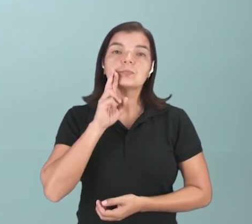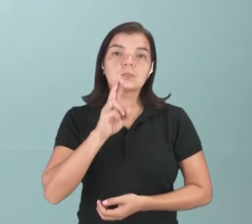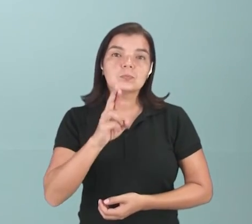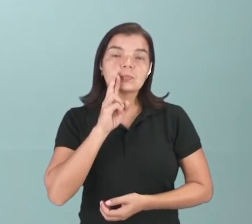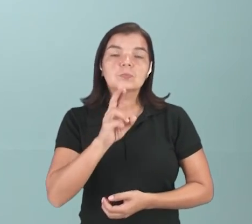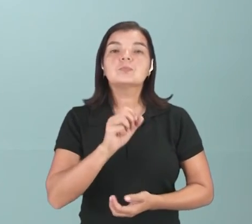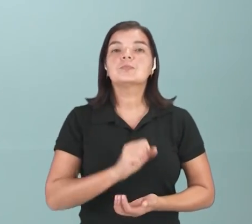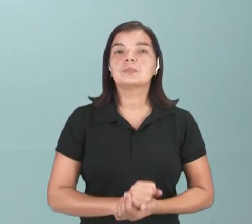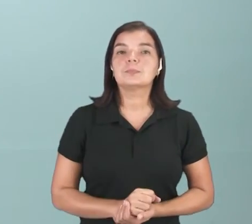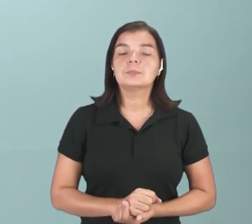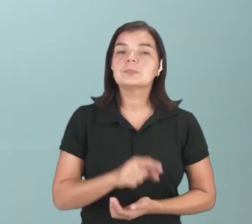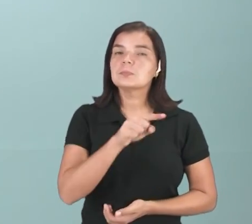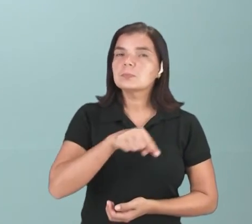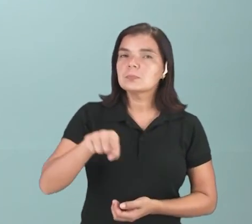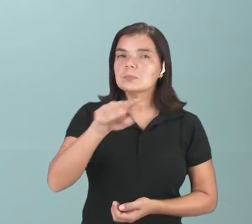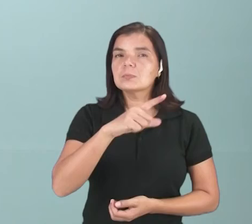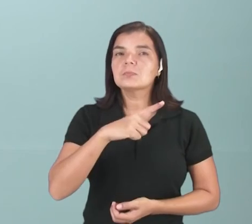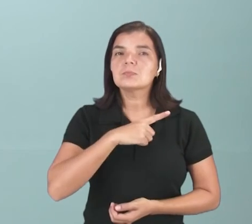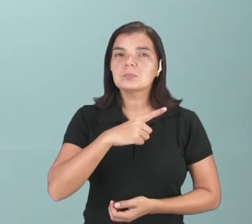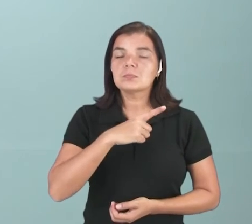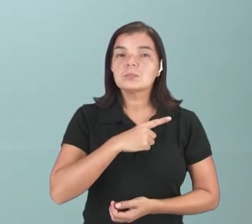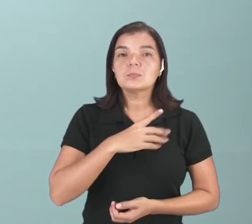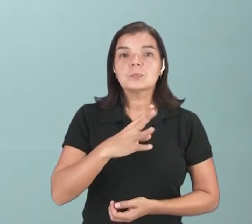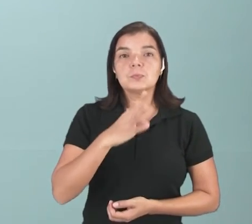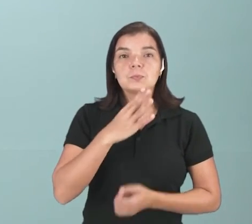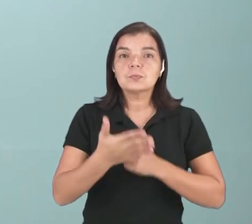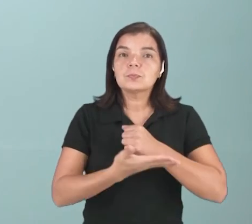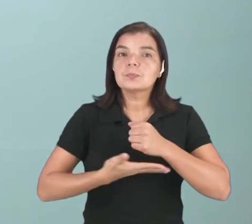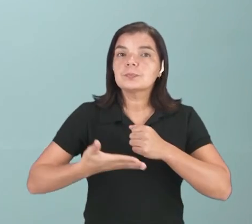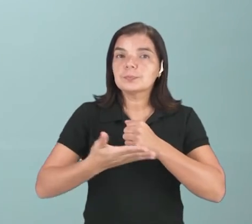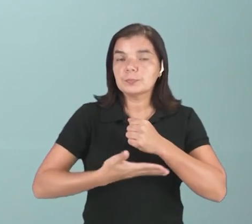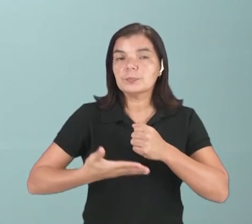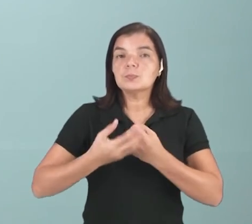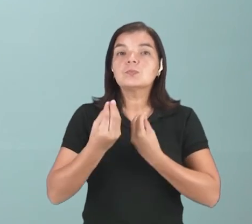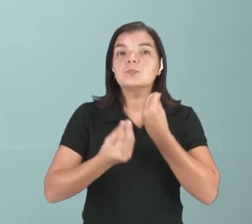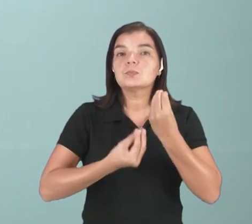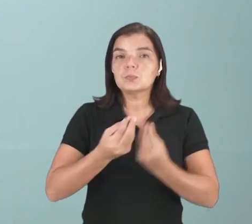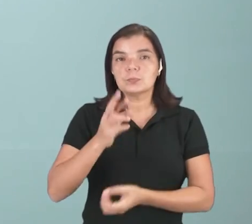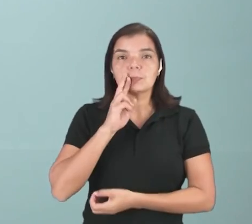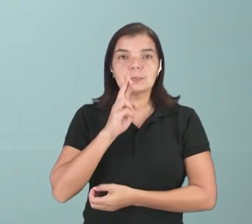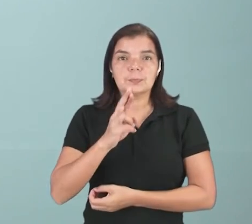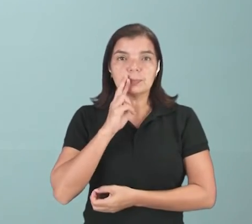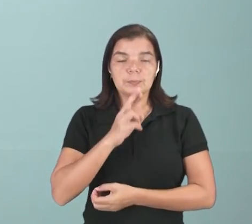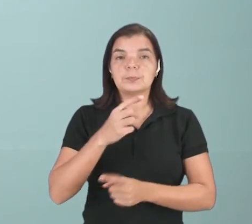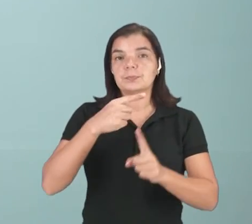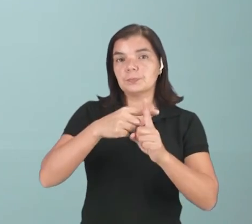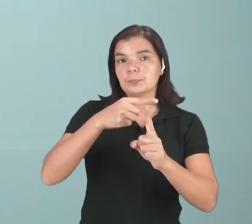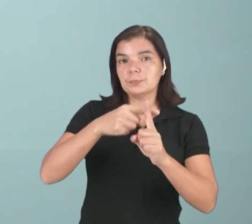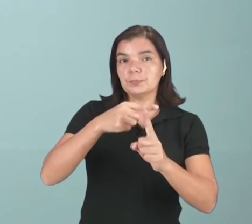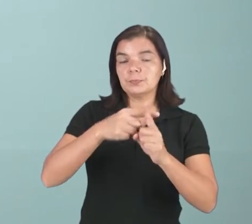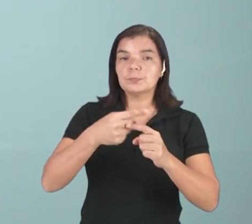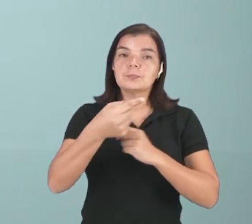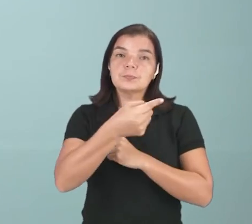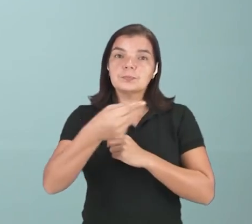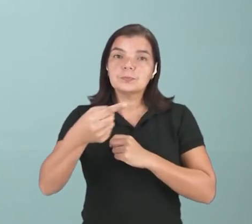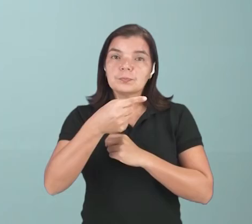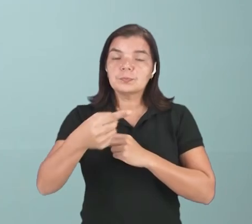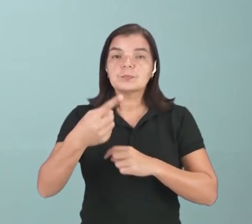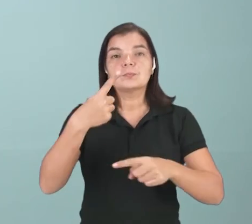com a matriz é você ter os conhecimentos básicos das operações, né? Adição,